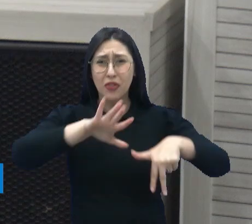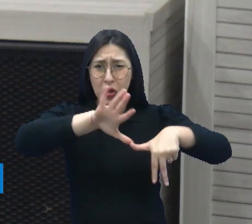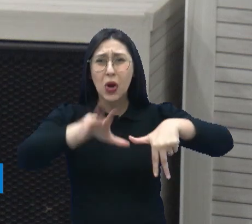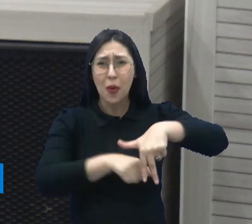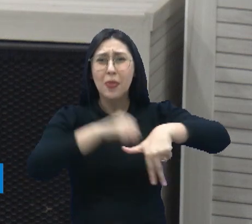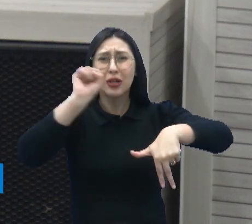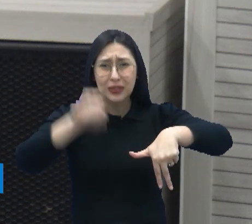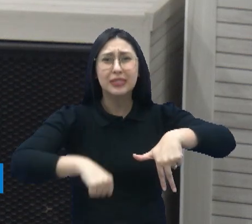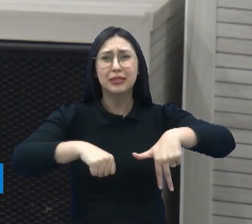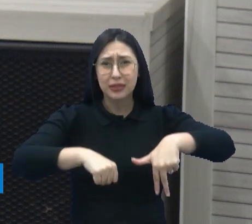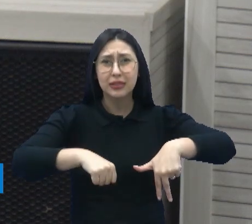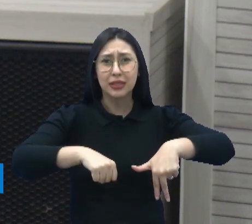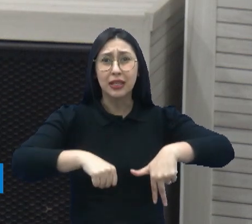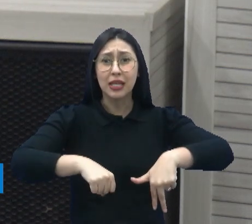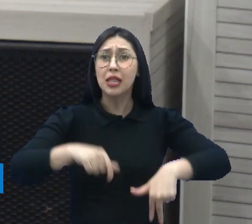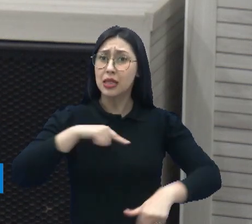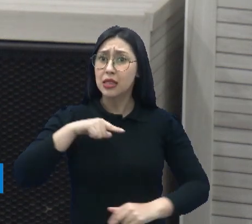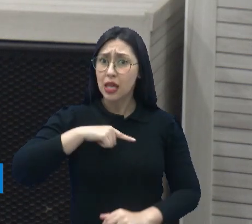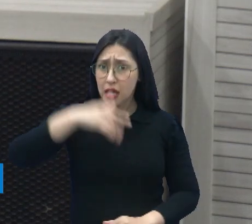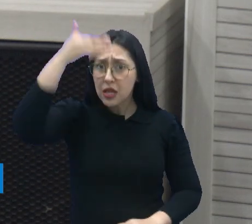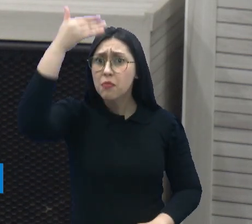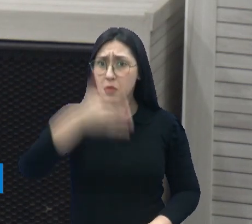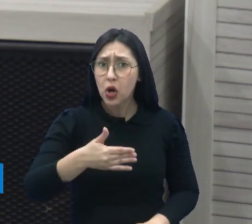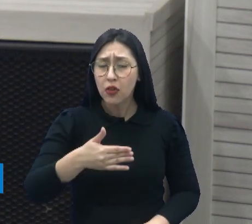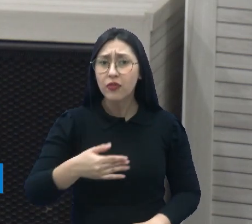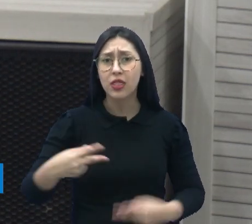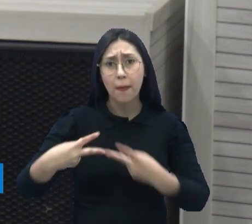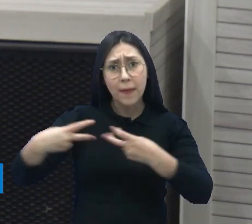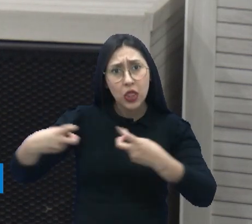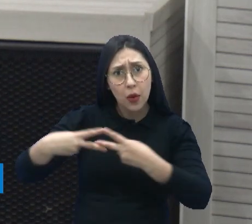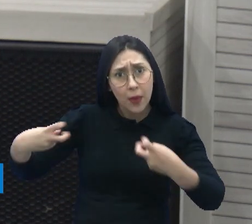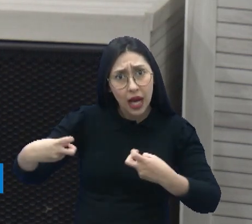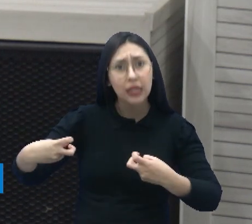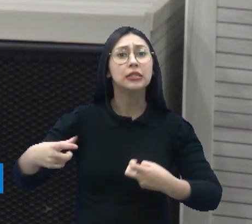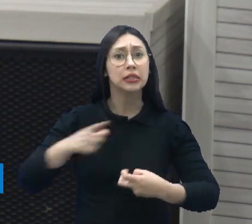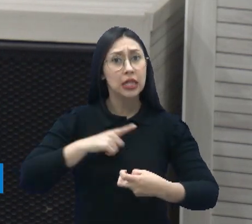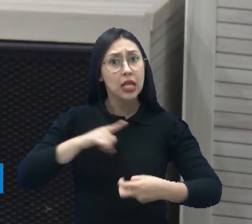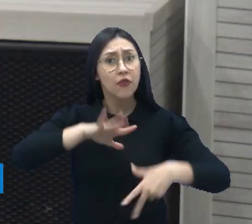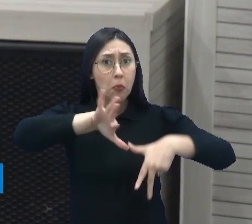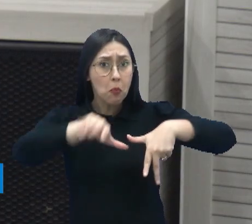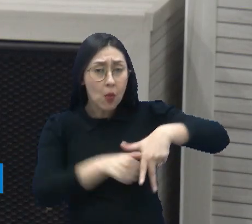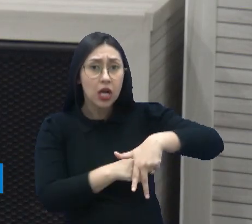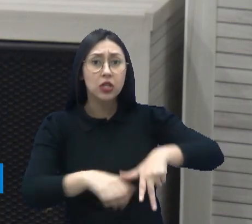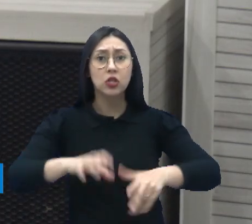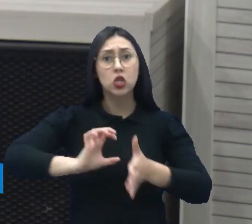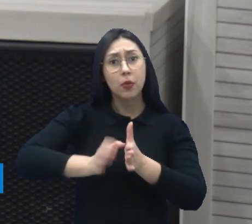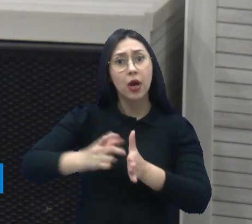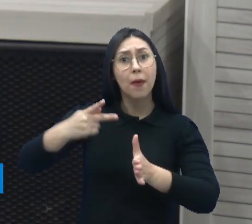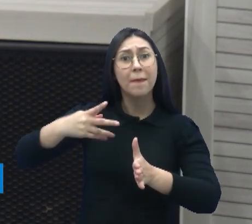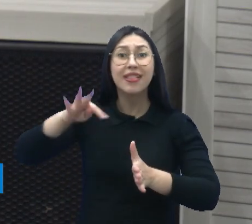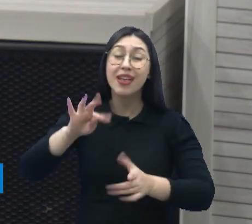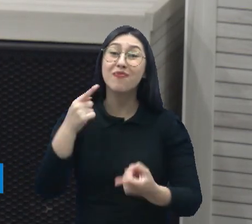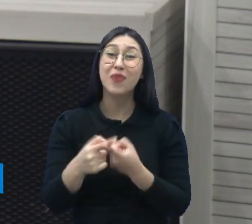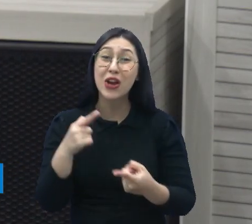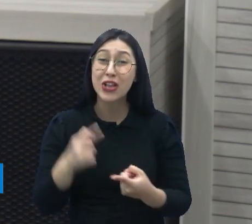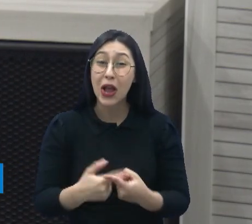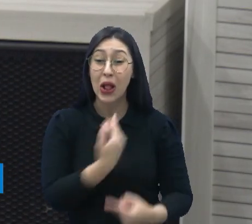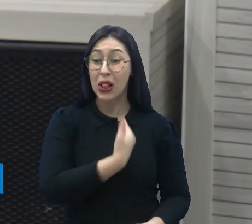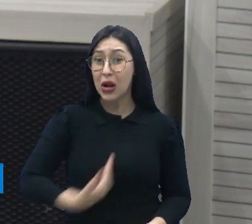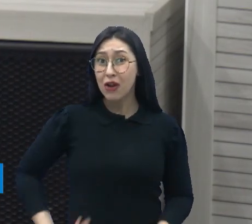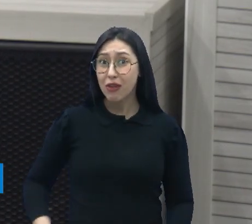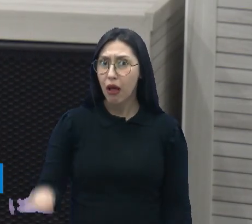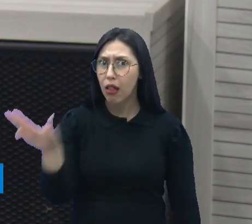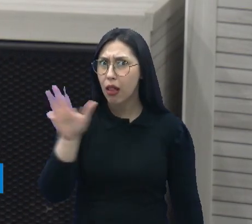tem aí provas de que houve corrupção na Petrobras, né, durante os governos do PT. O governo Lula era uma roubalheira e só